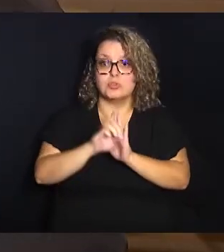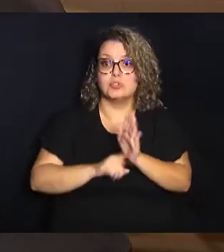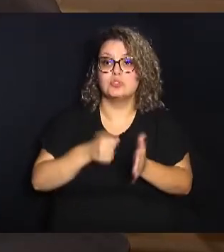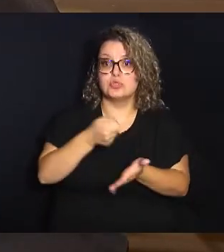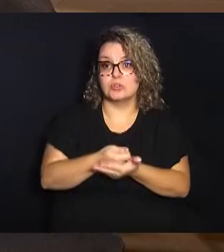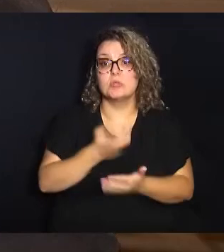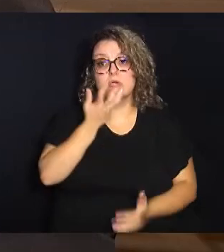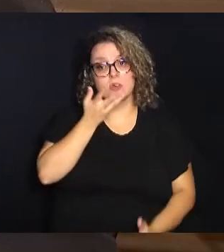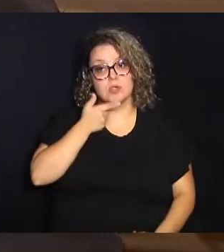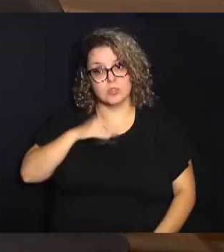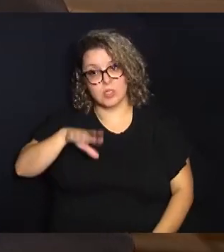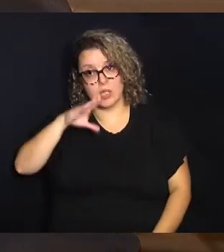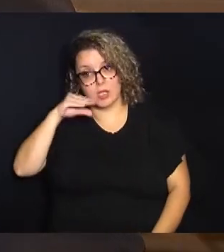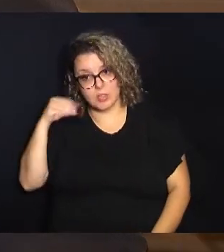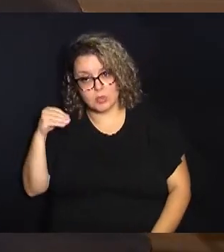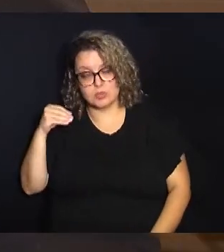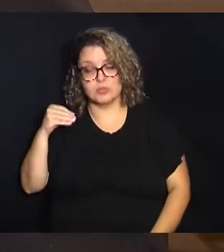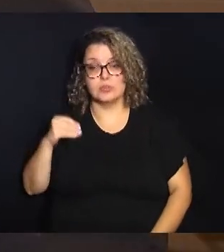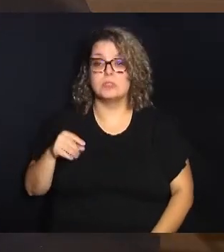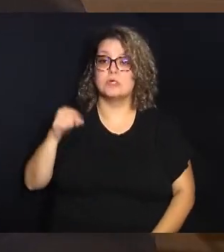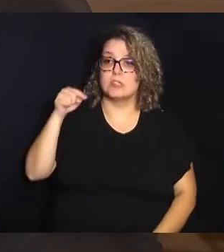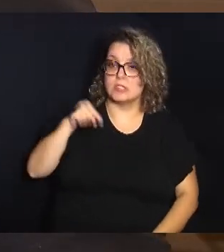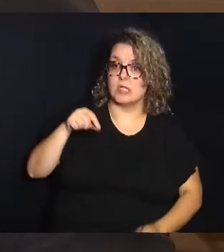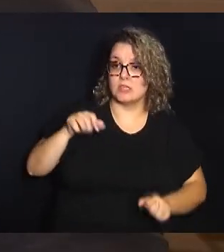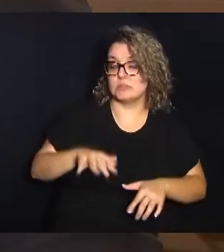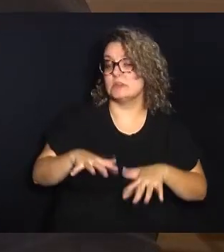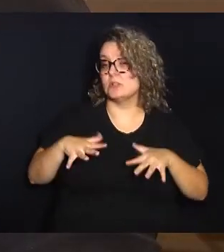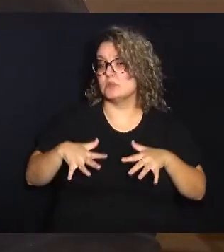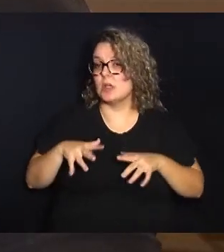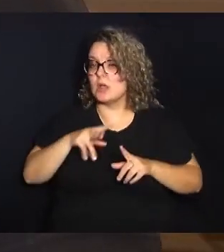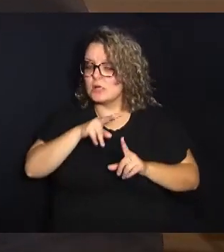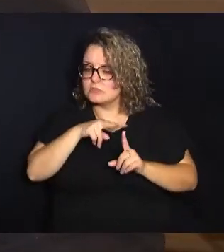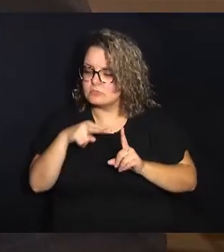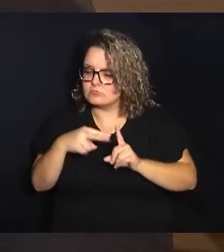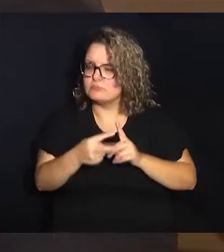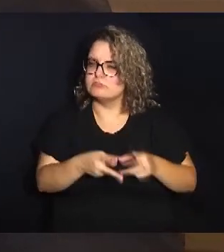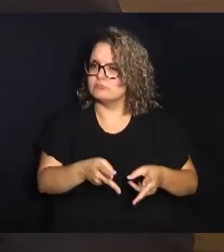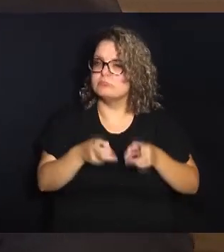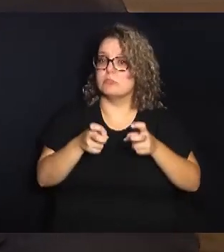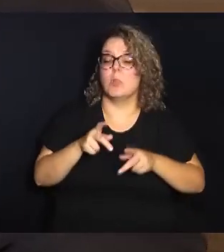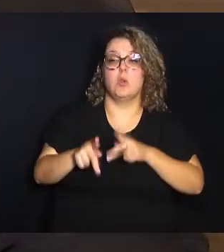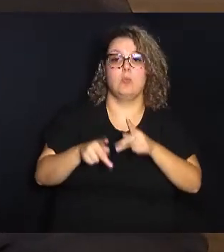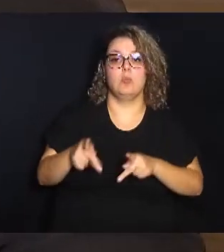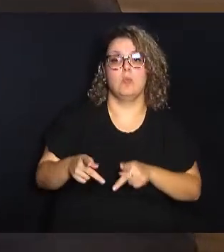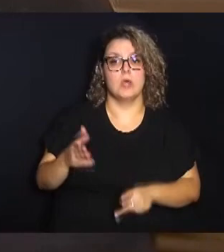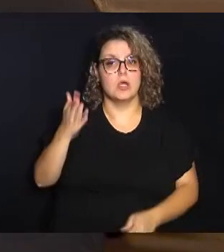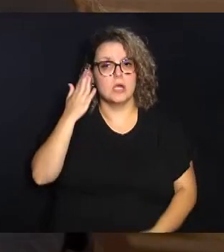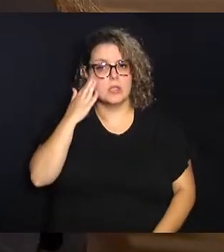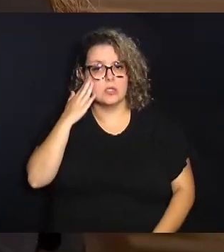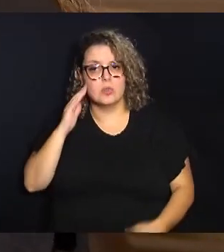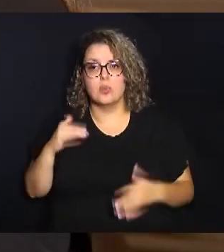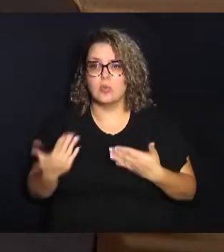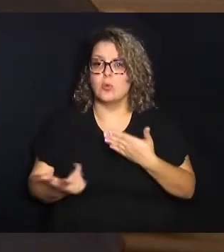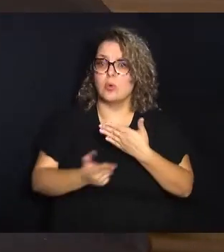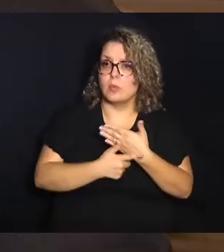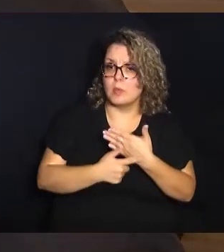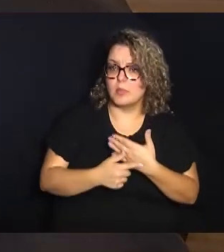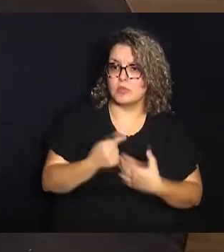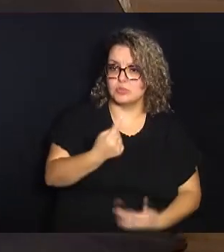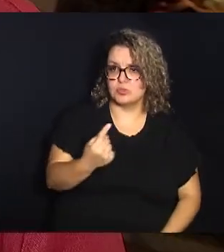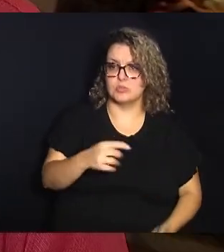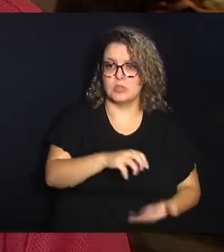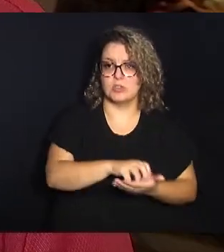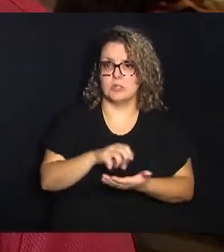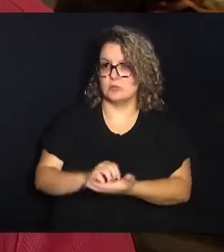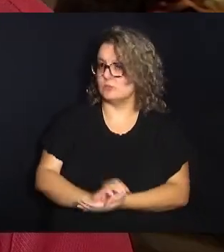protetor desses direitos das crianças e do adolescente, e essa audiência também traz esse olhar para que a população possa entender qual o papel de cada